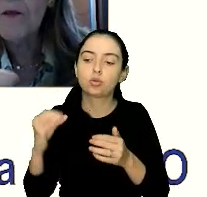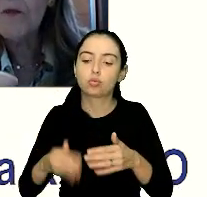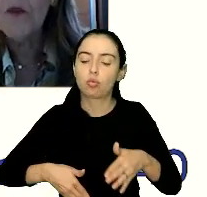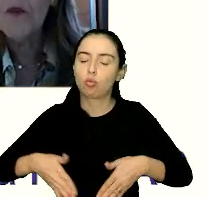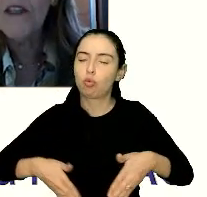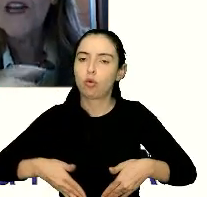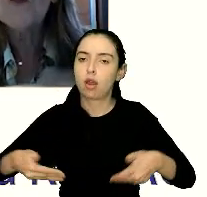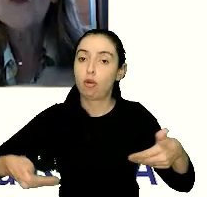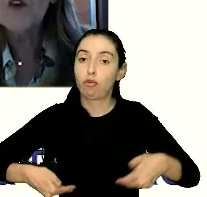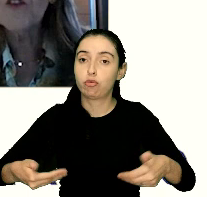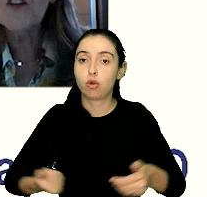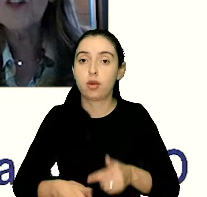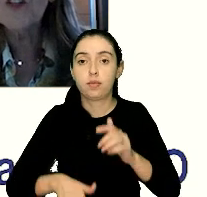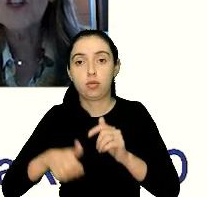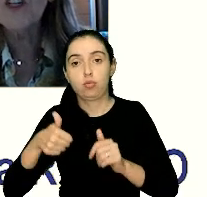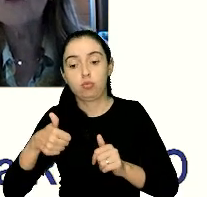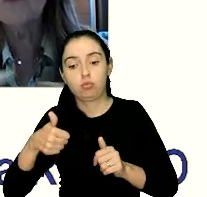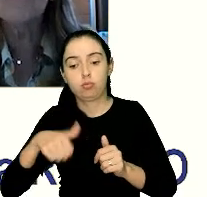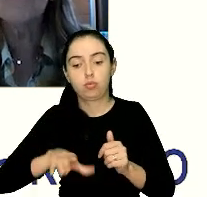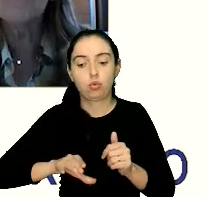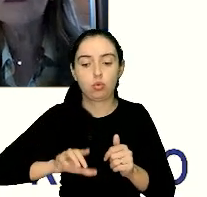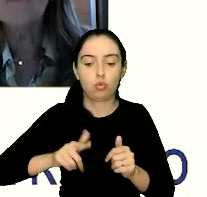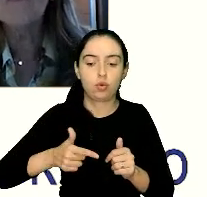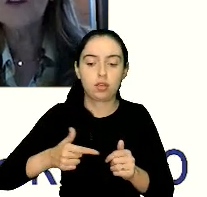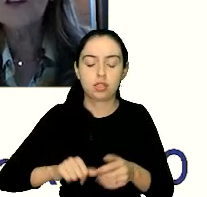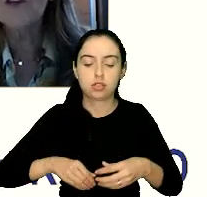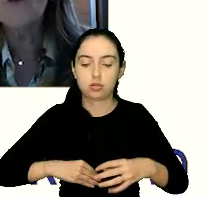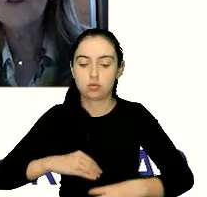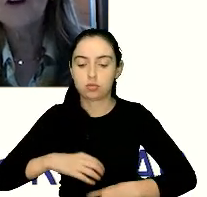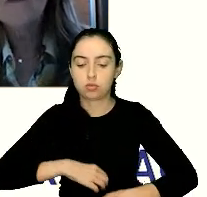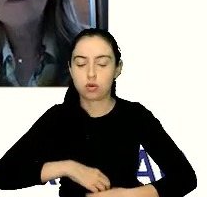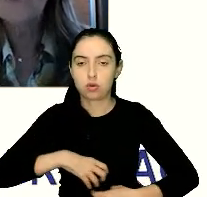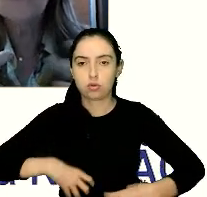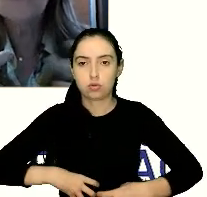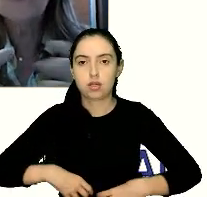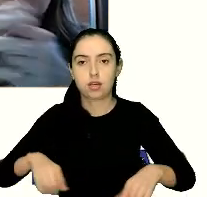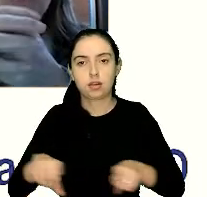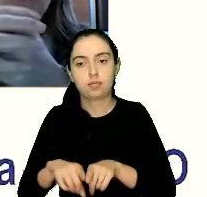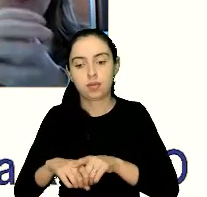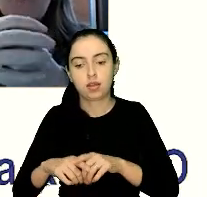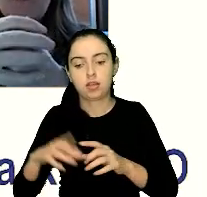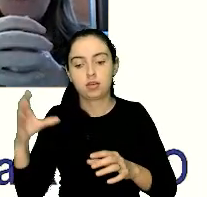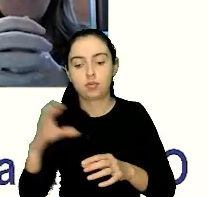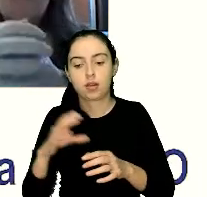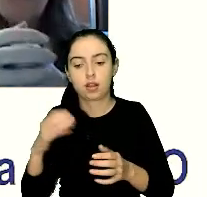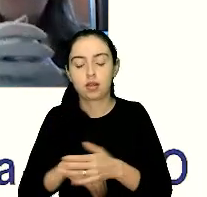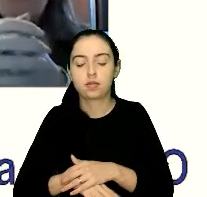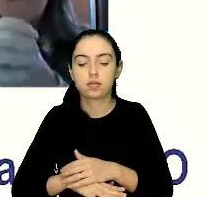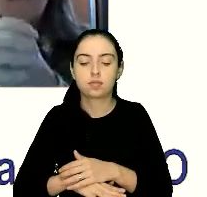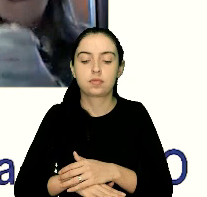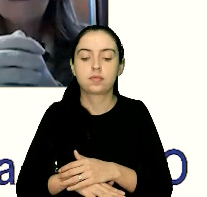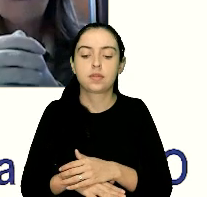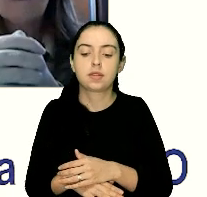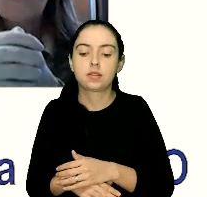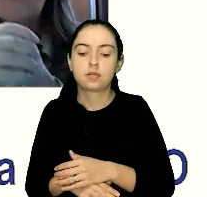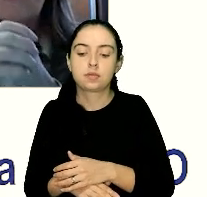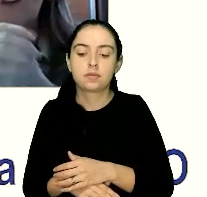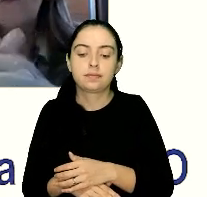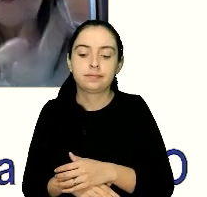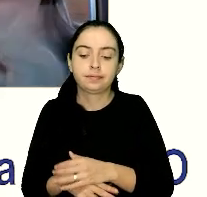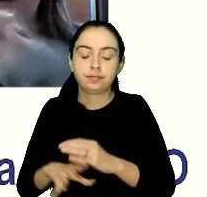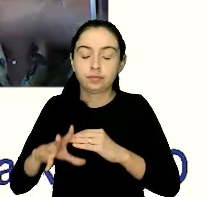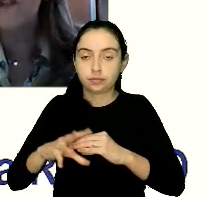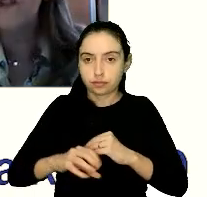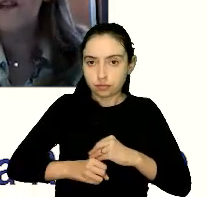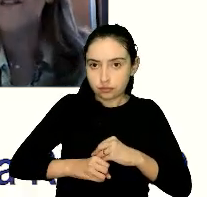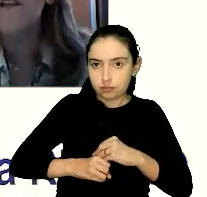né? 1, 2. No nosso intestino, nós também temos ritmo. Nós temos ritmos de o ritmo de retenção, o ritmo